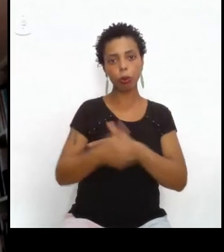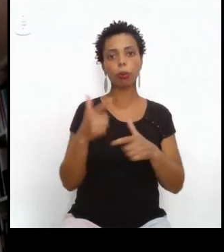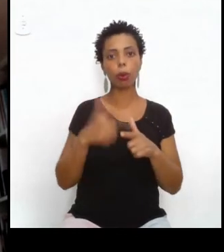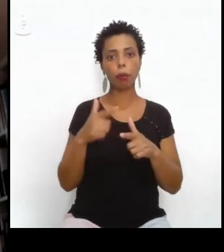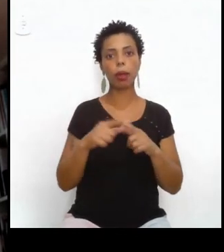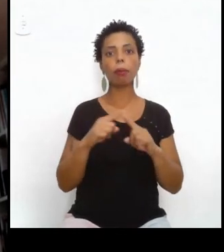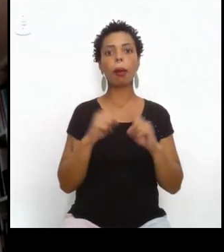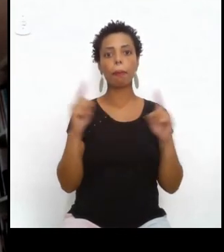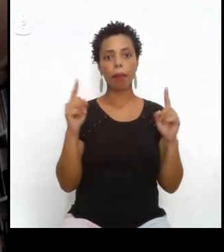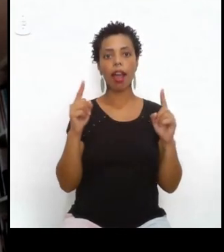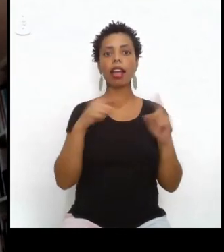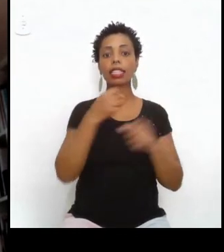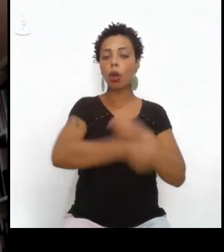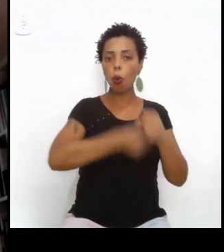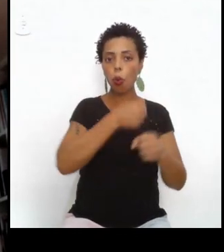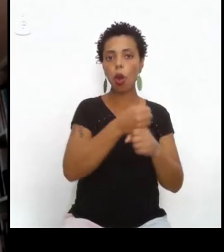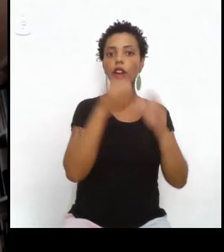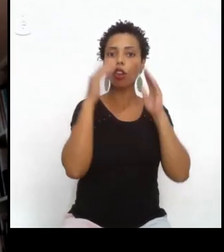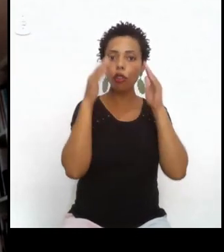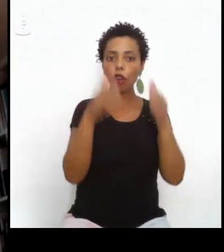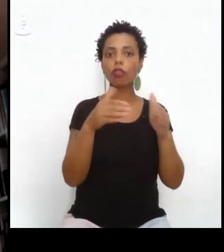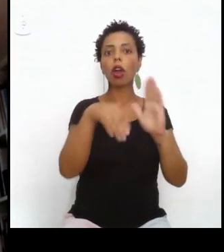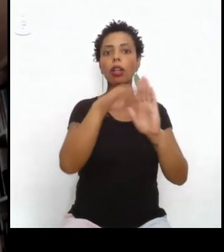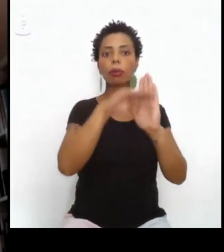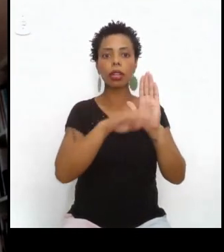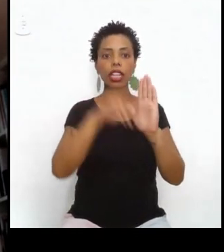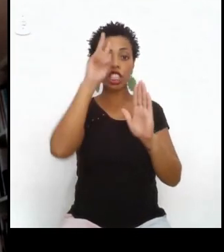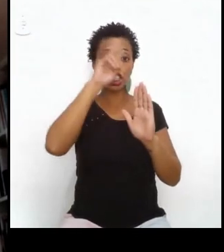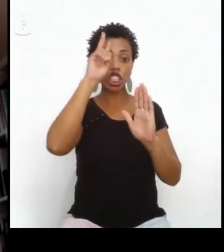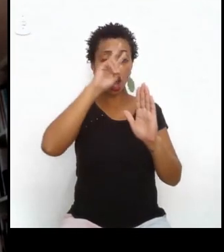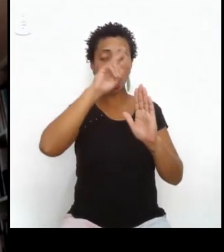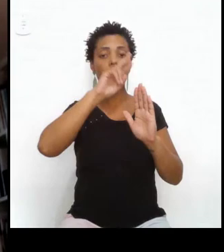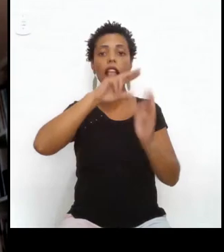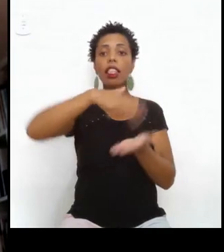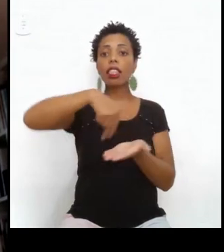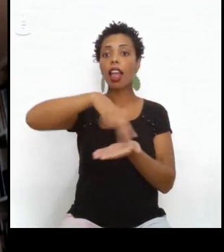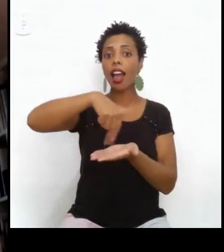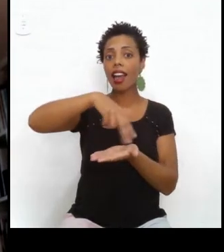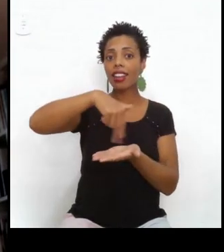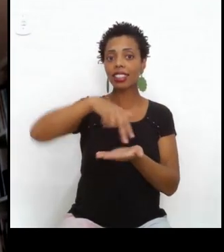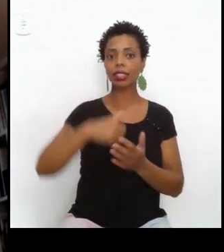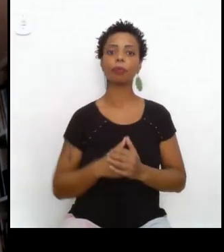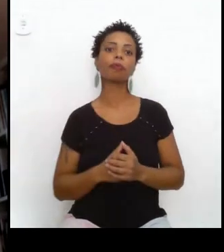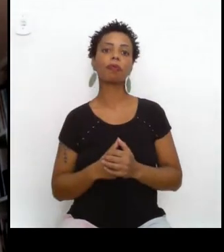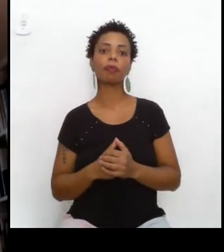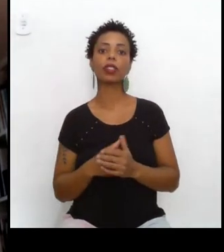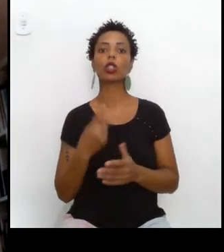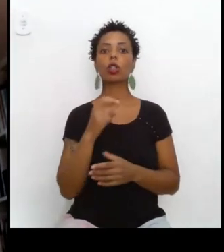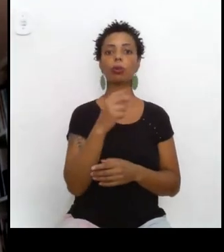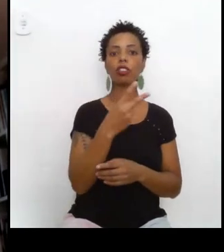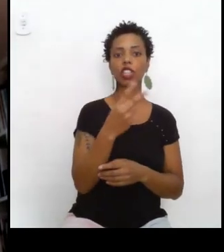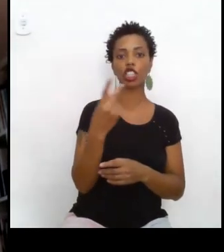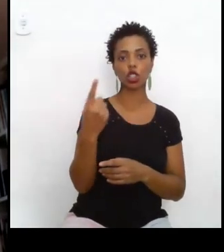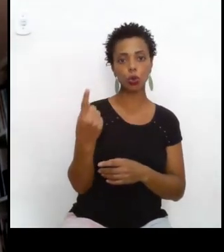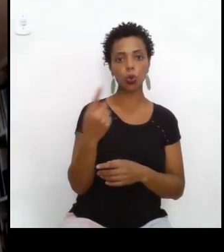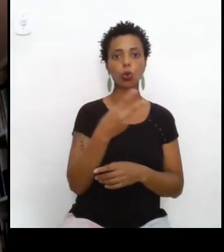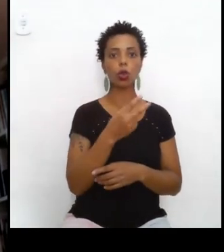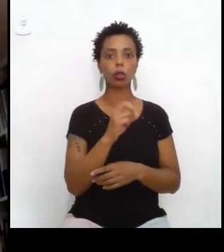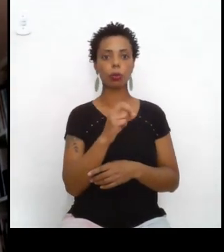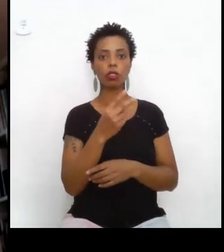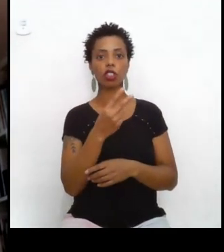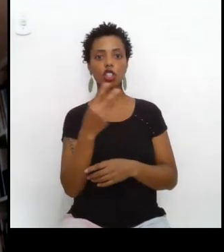carro eu vou dedicado a programações história da dança hoje 21 e 22 a gente fez um dia olho